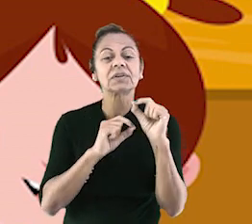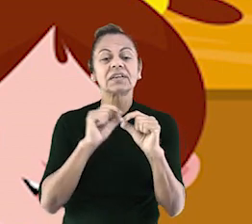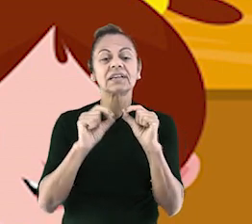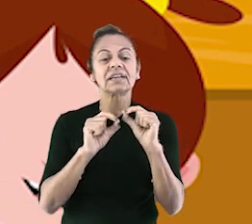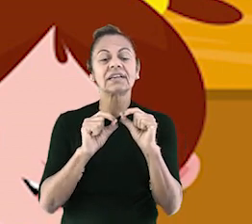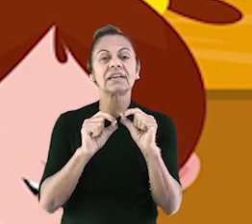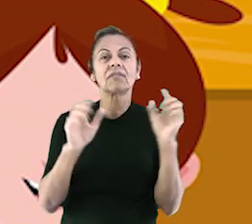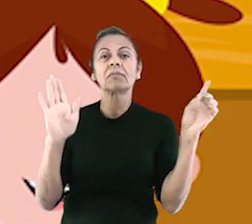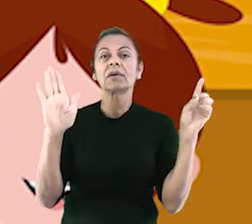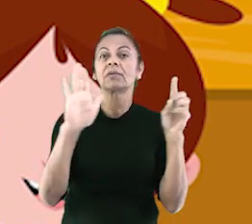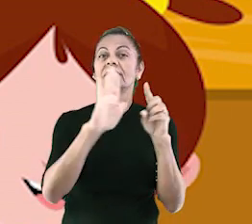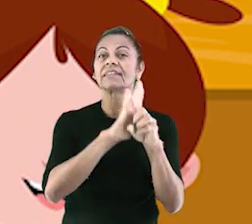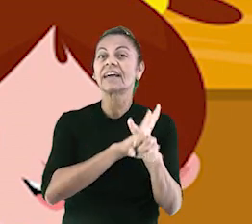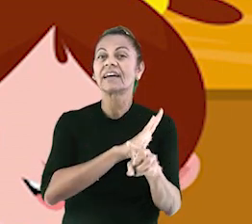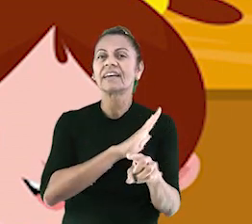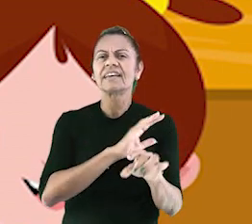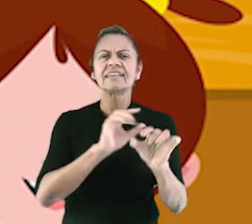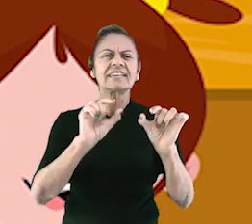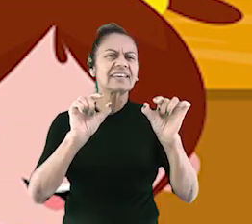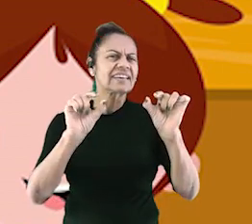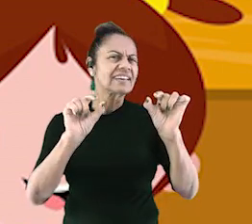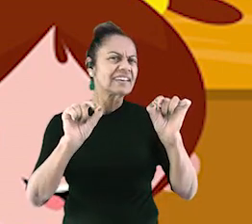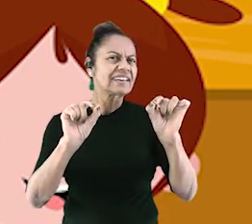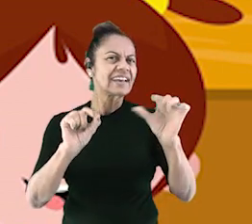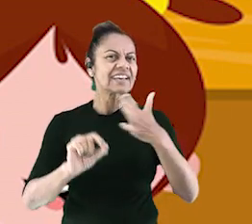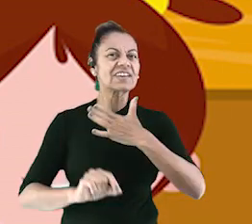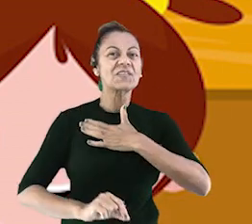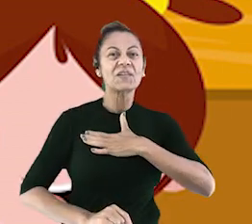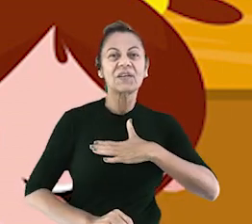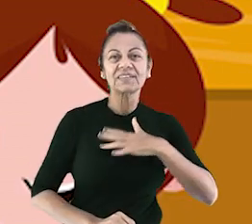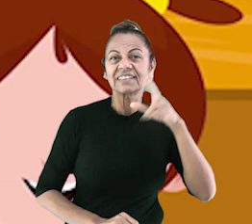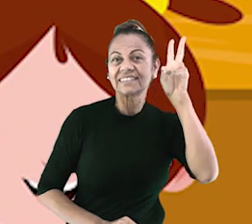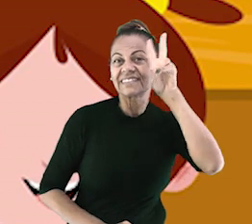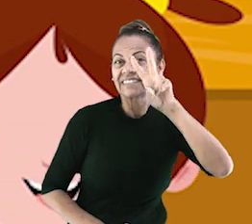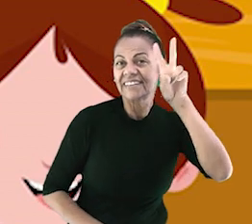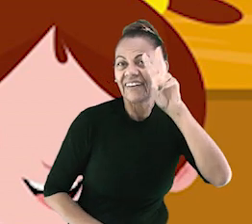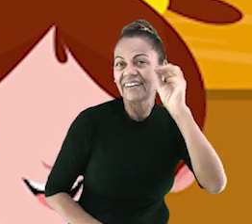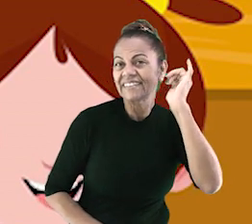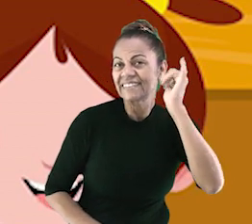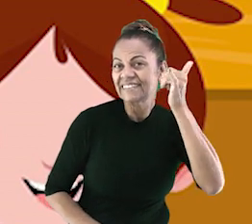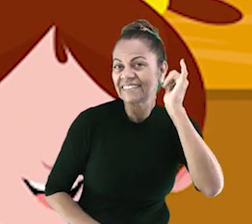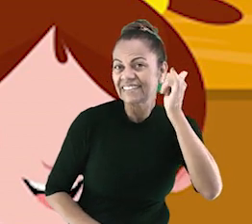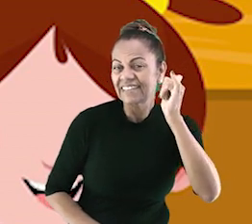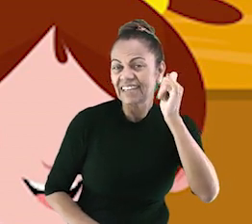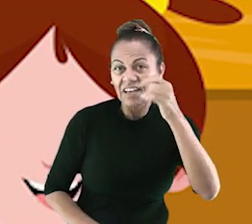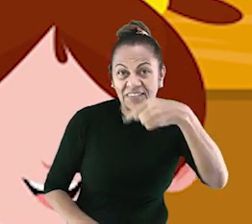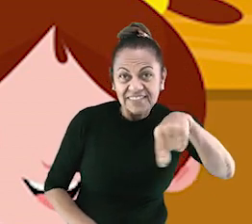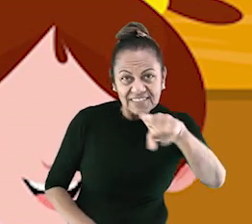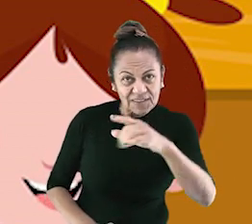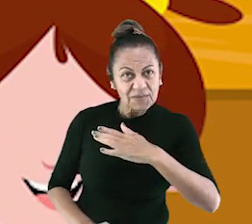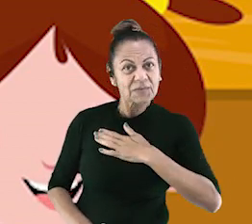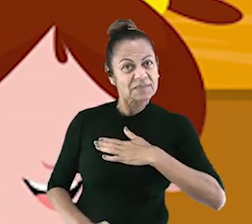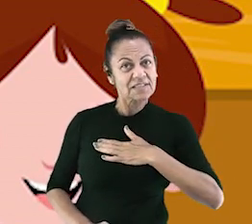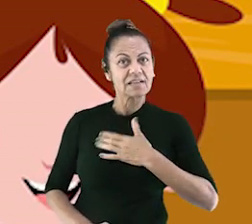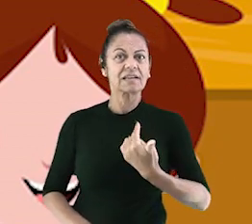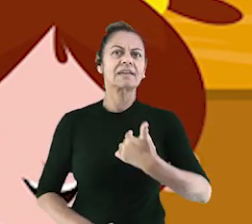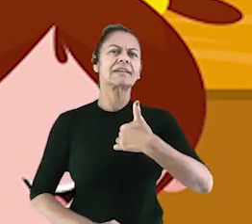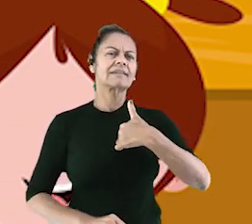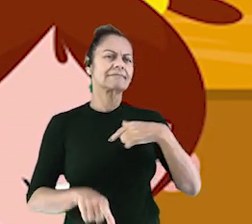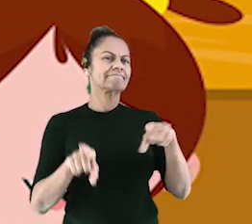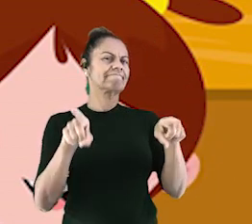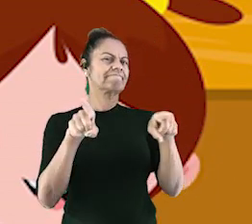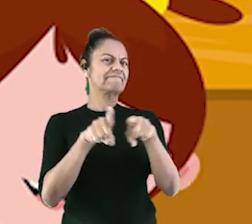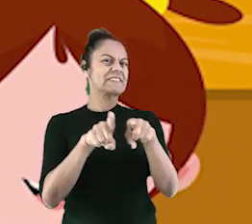é... Quem gosta de história aí? Você gosta? Oba! Eu